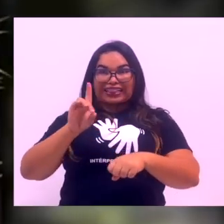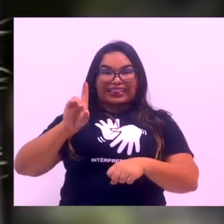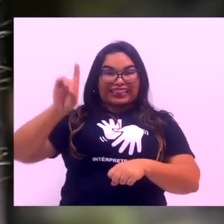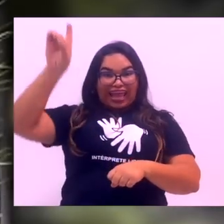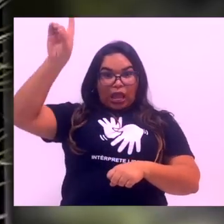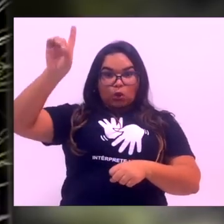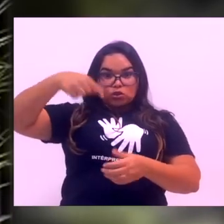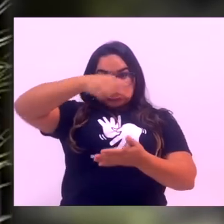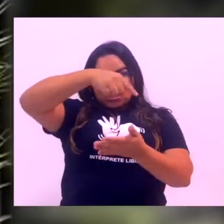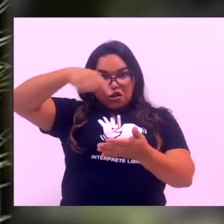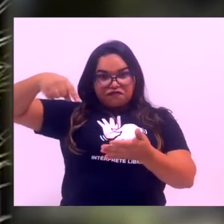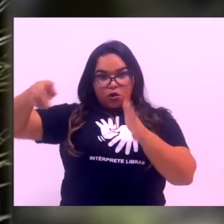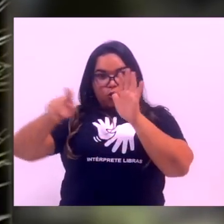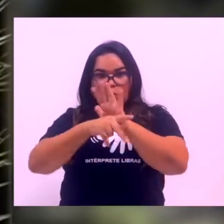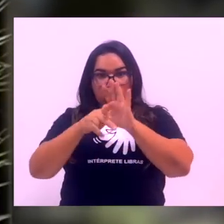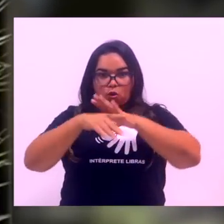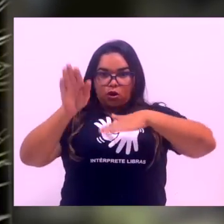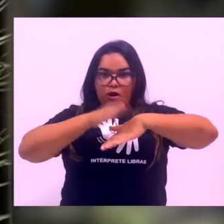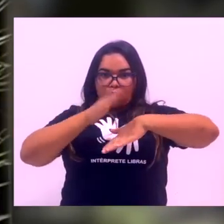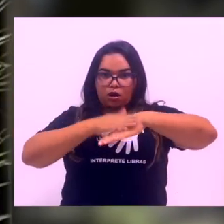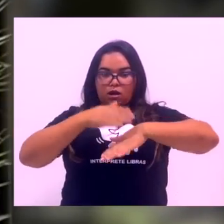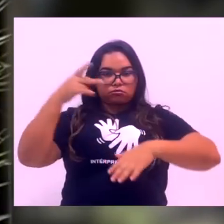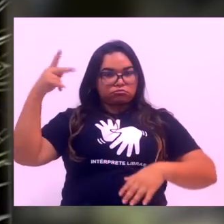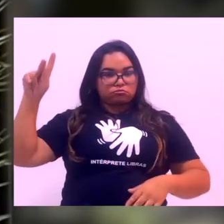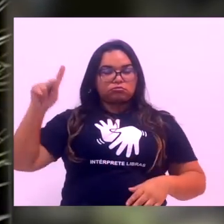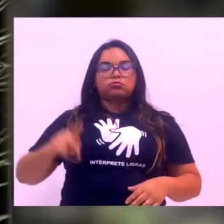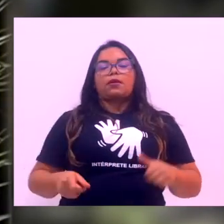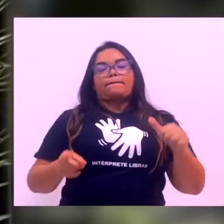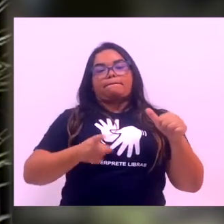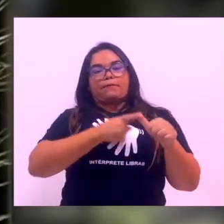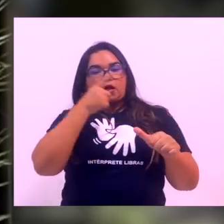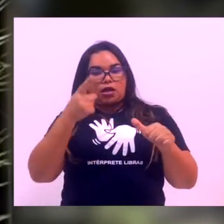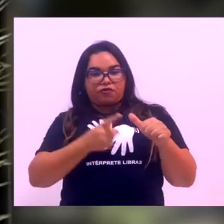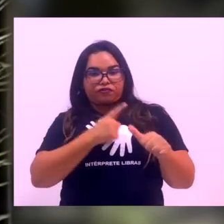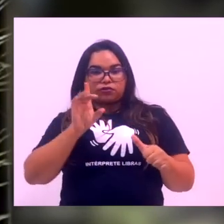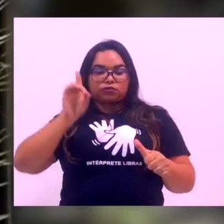Vocês sabiam que na Bíblia somente há 4 ocasiões quando Deus escreveu com o seu dedo?